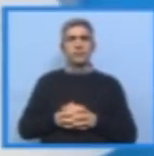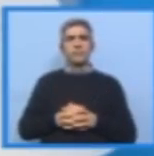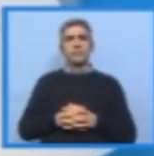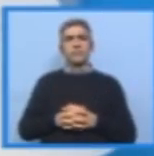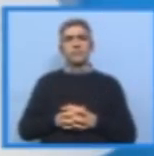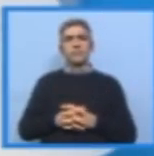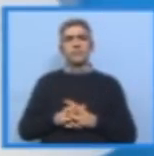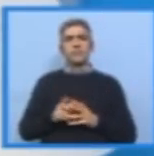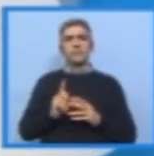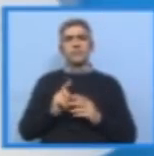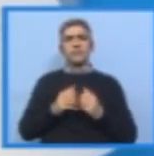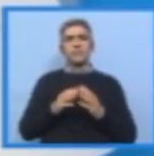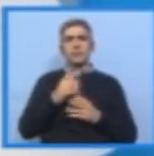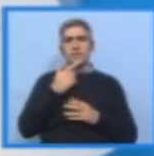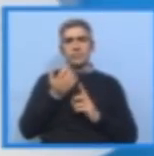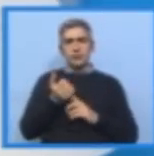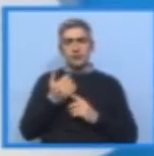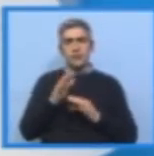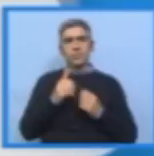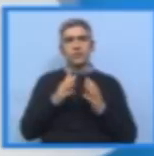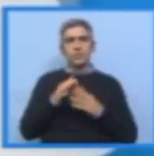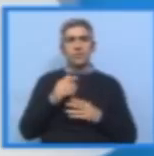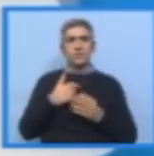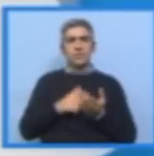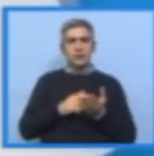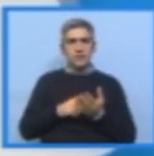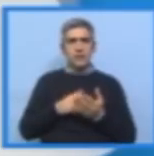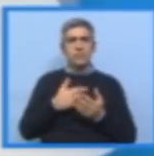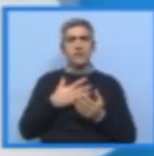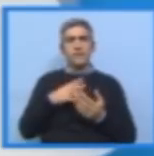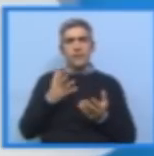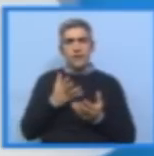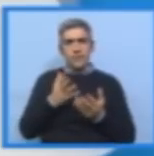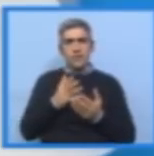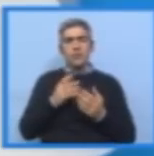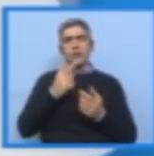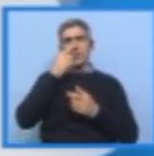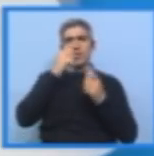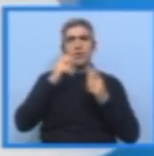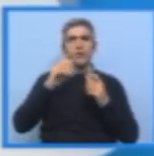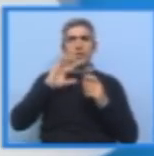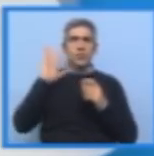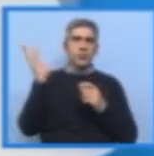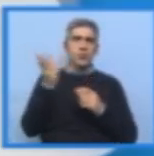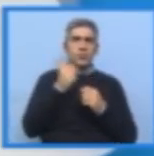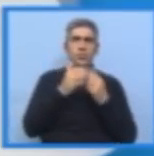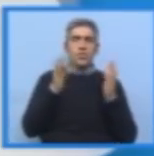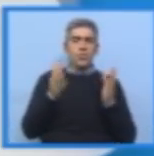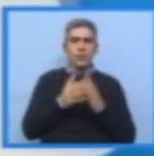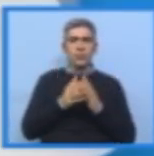nem todos percebemos, mas todos necessitamos e aspiramos. A humanidade é impressionante,